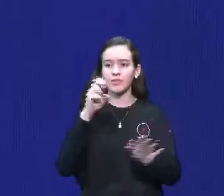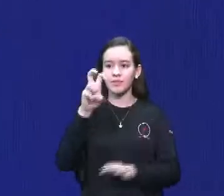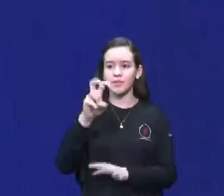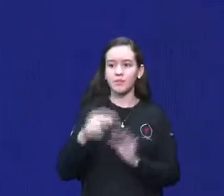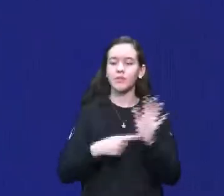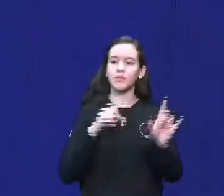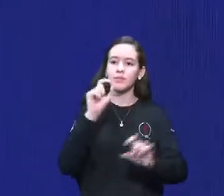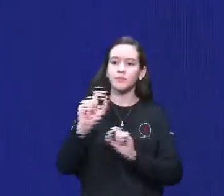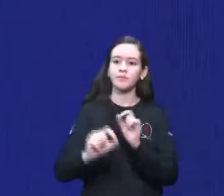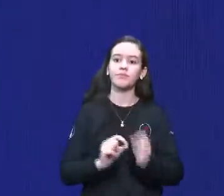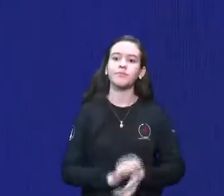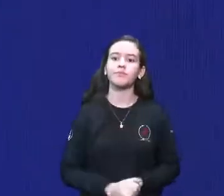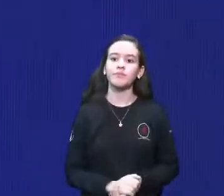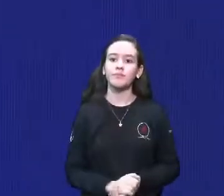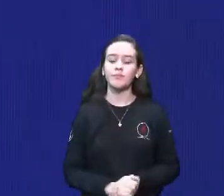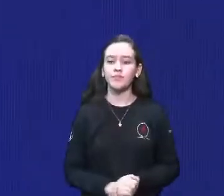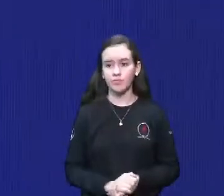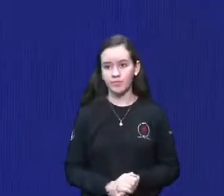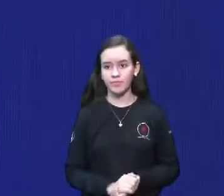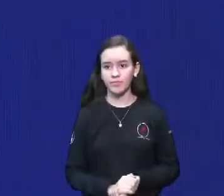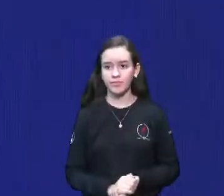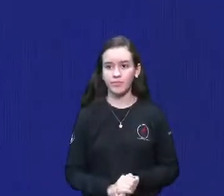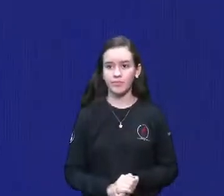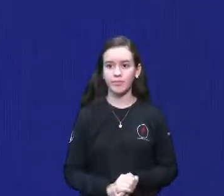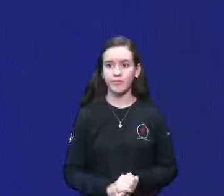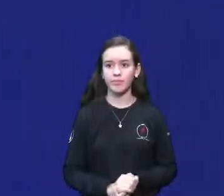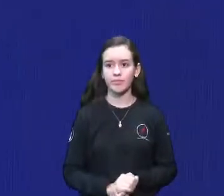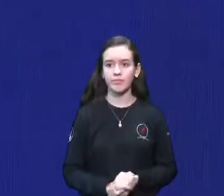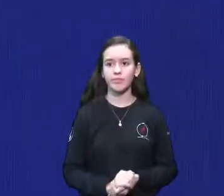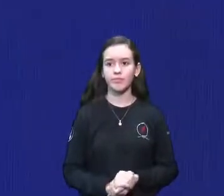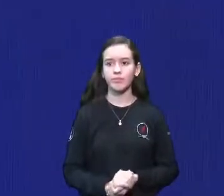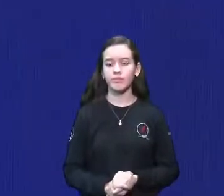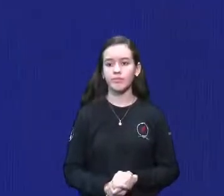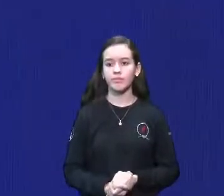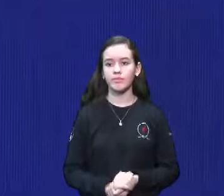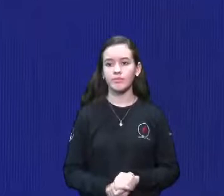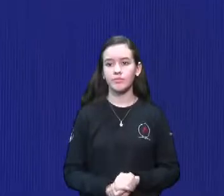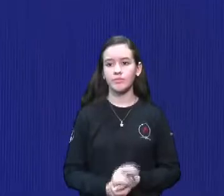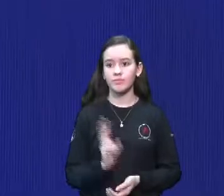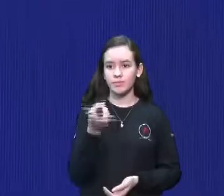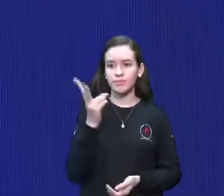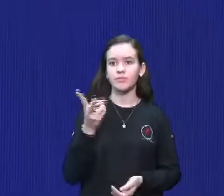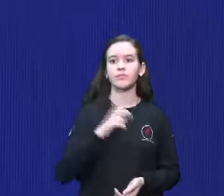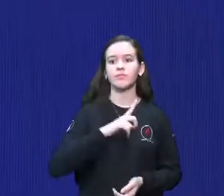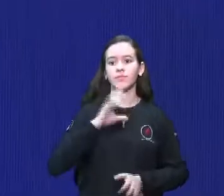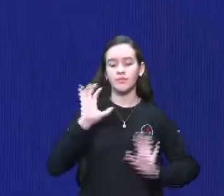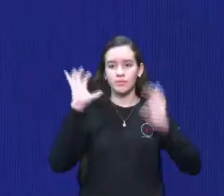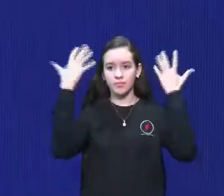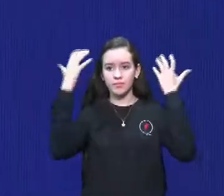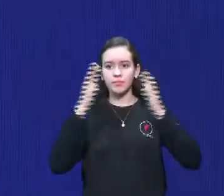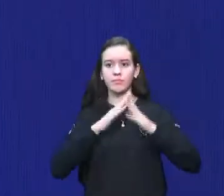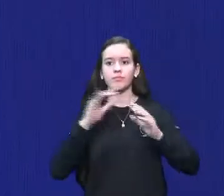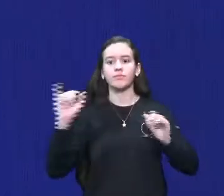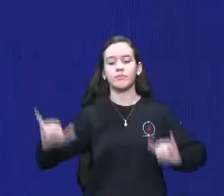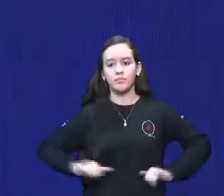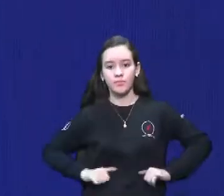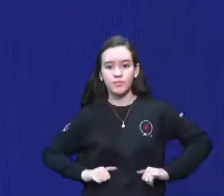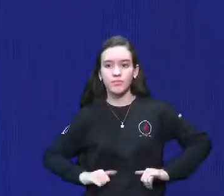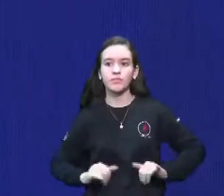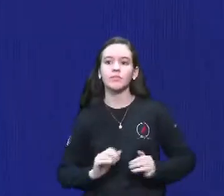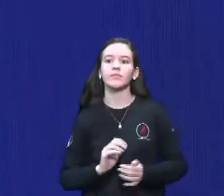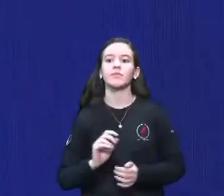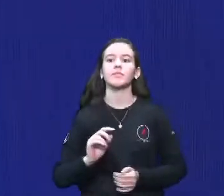Sucedia, pois, que tendo decorrido o turno de dias de seus banquetes, enviava Jó e o santificava, e se levantava